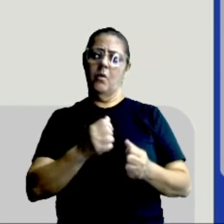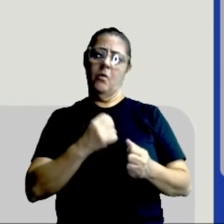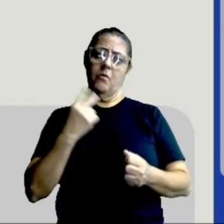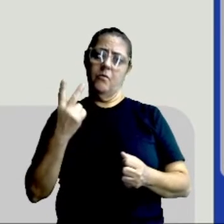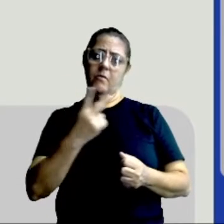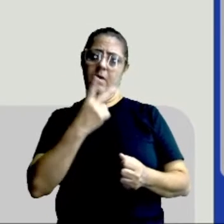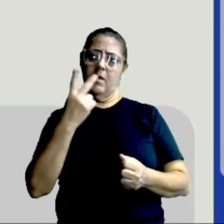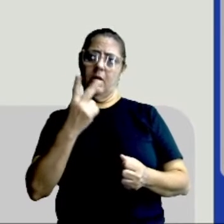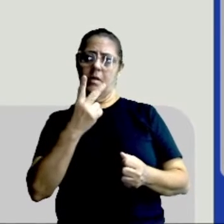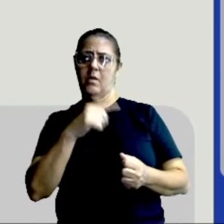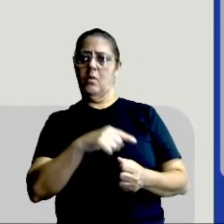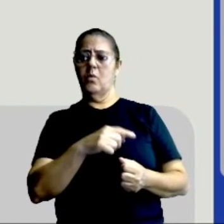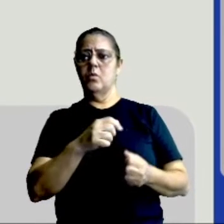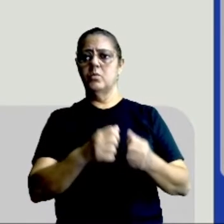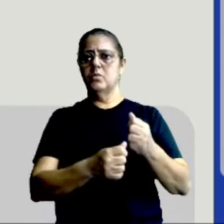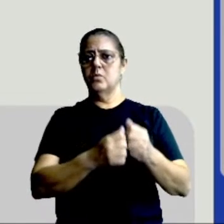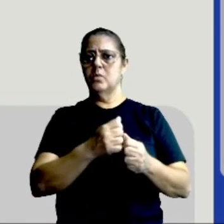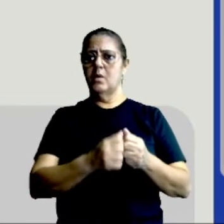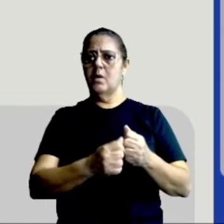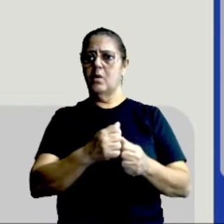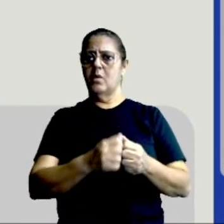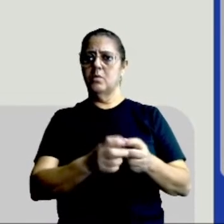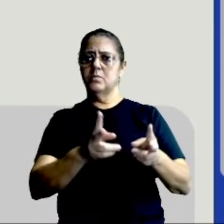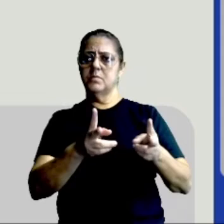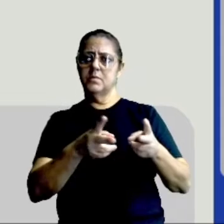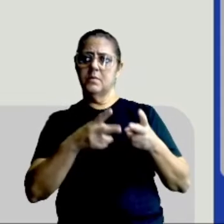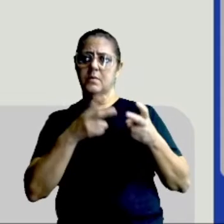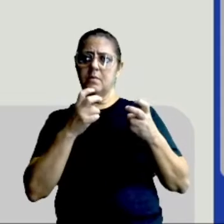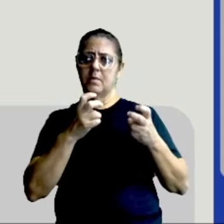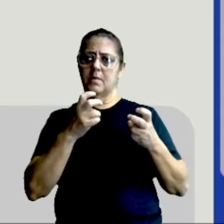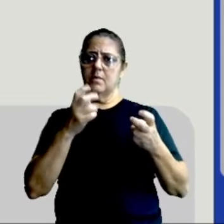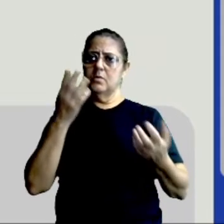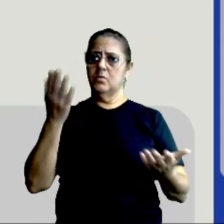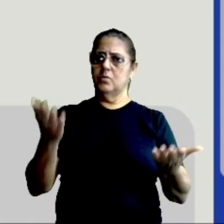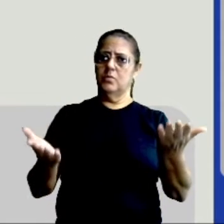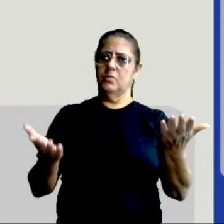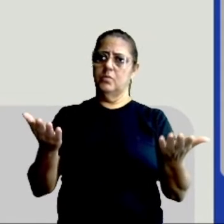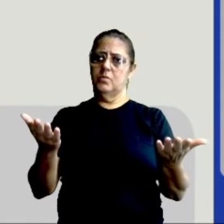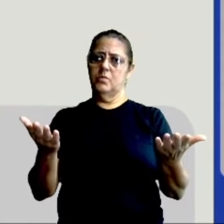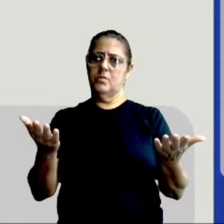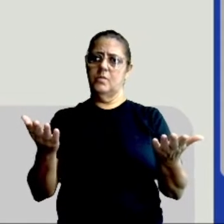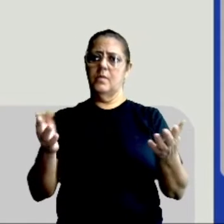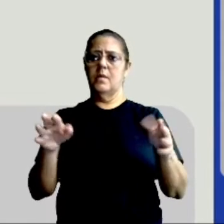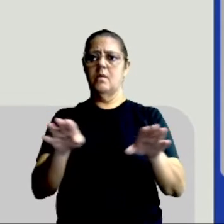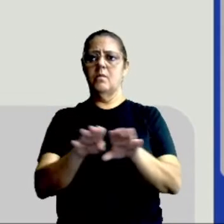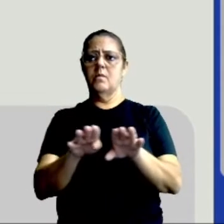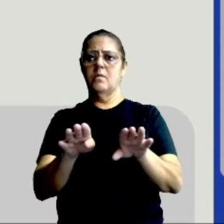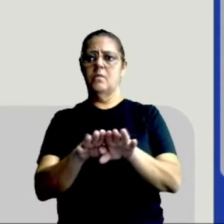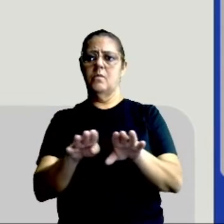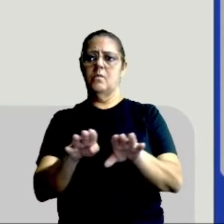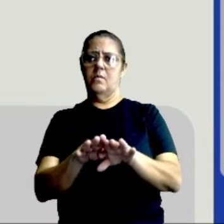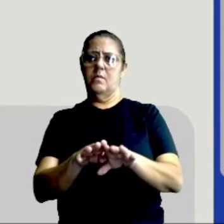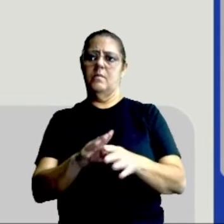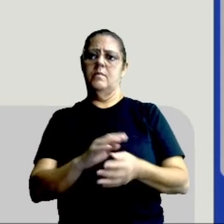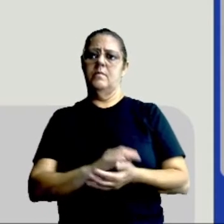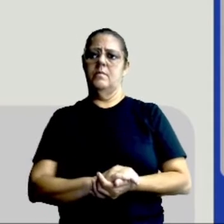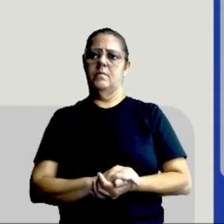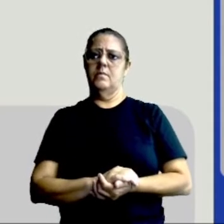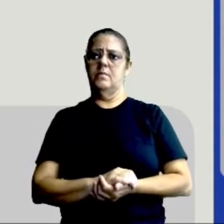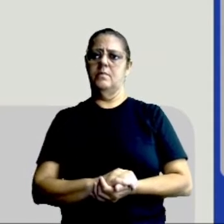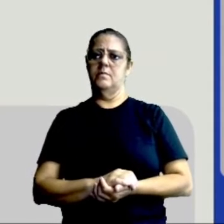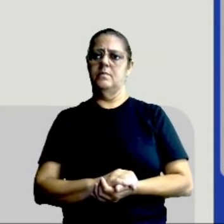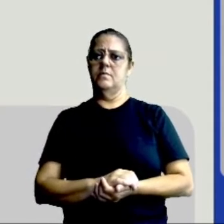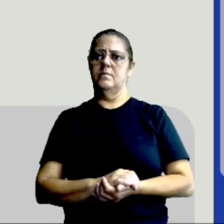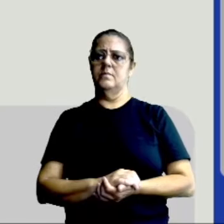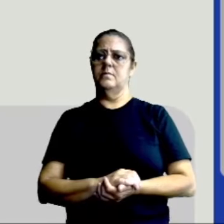arroz só observando aqui, ó, a balança e vendo que os pratos estão equilibrados, ou seja, o peso de